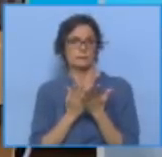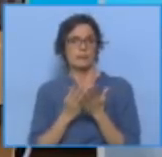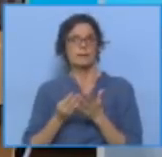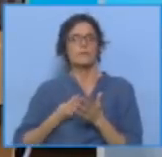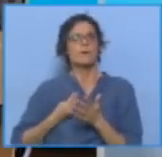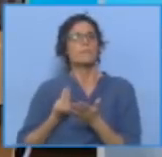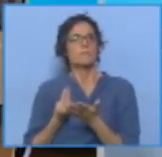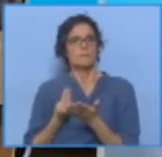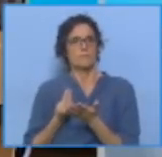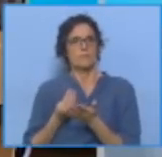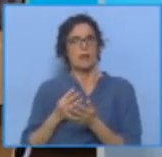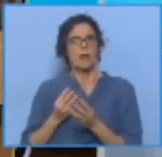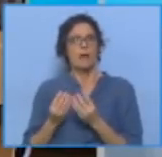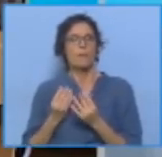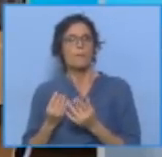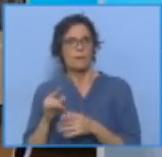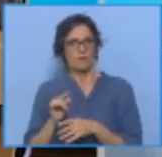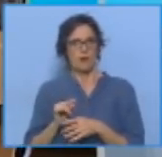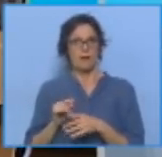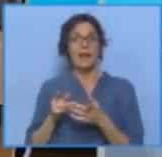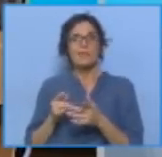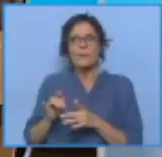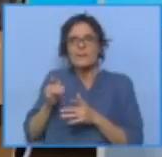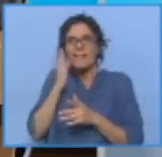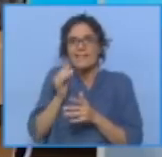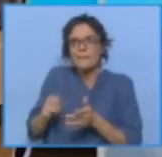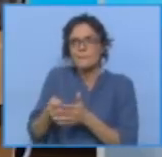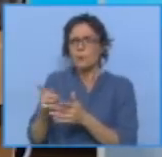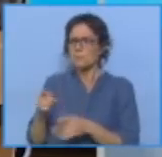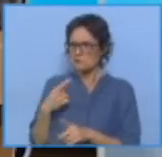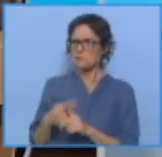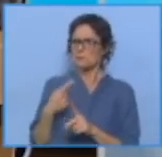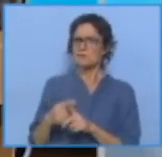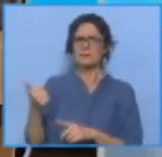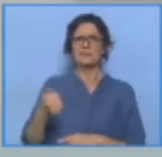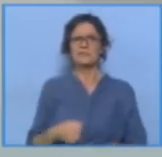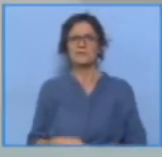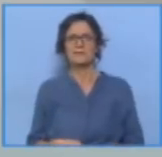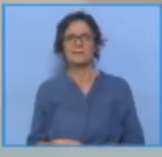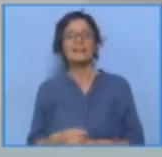Mas nós queremos ser provocadores desse diálogo e dessa escuta. O endereço?